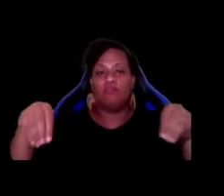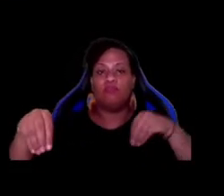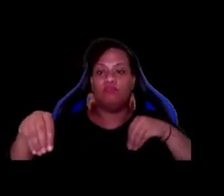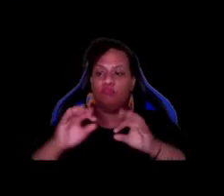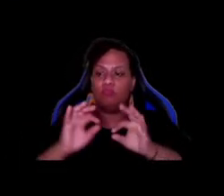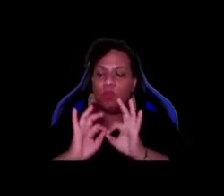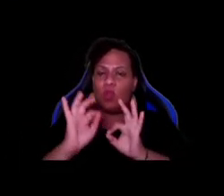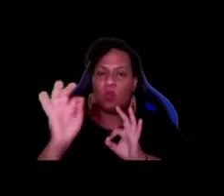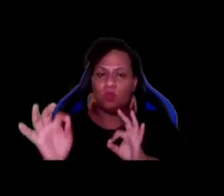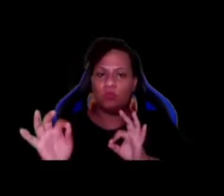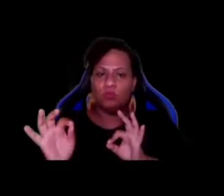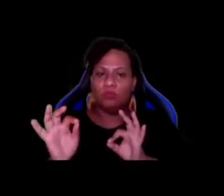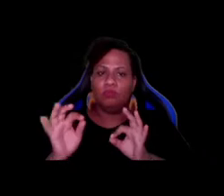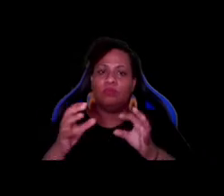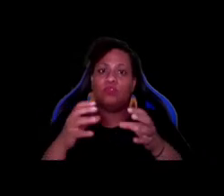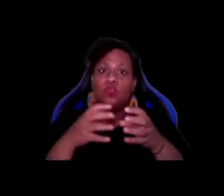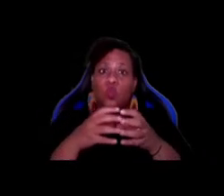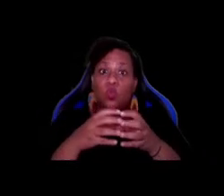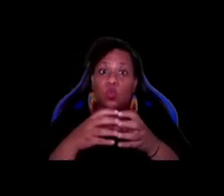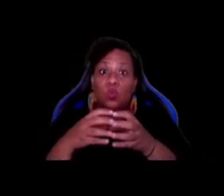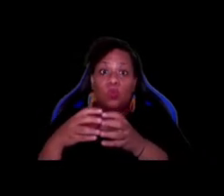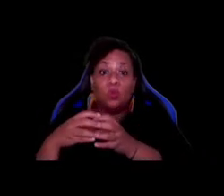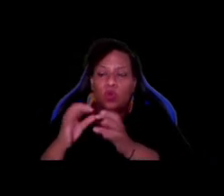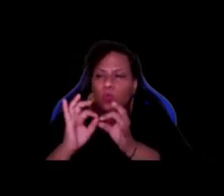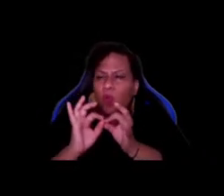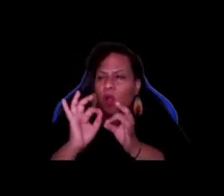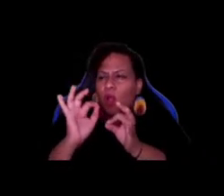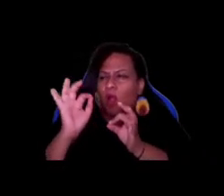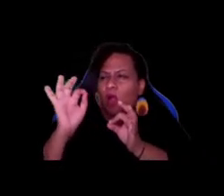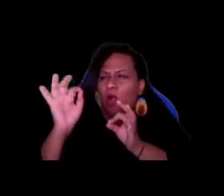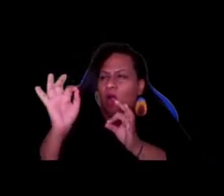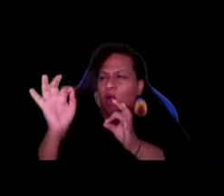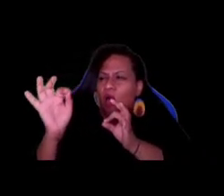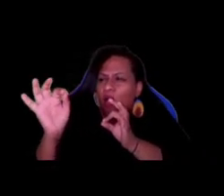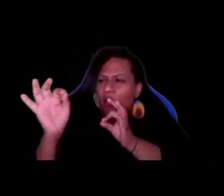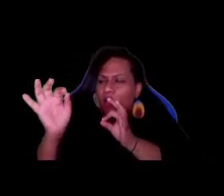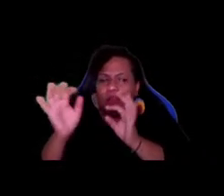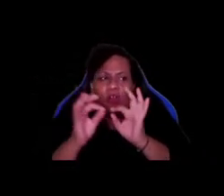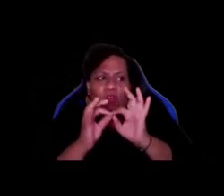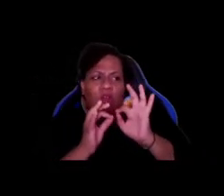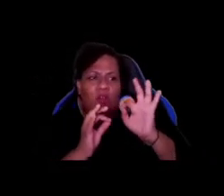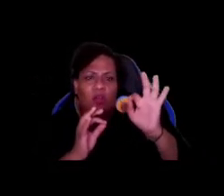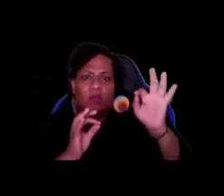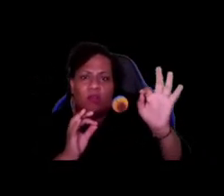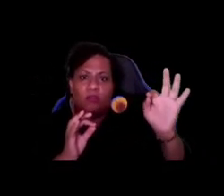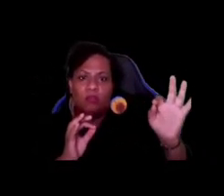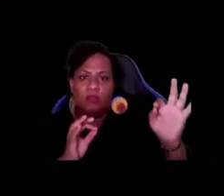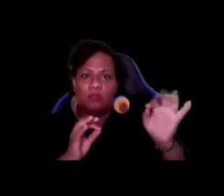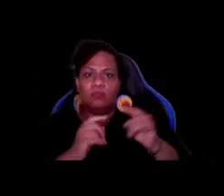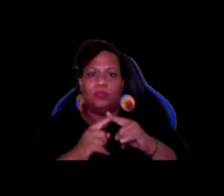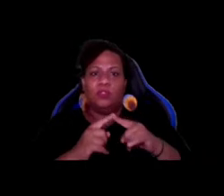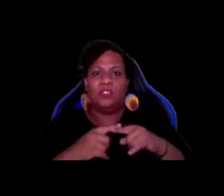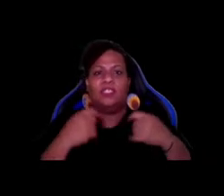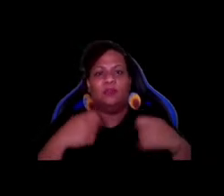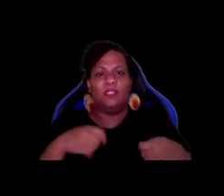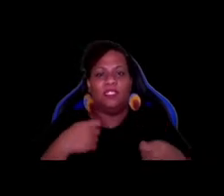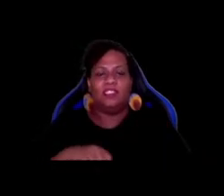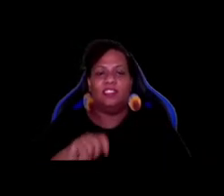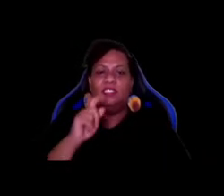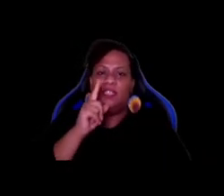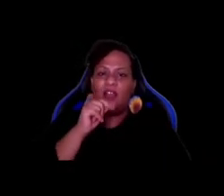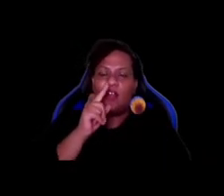vezes, grupos que estavam mais afastados pela questão do suprimento da água, pelo suprimento